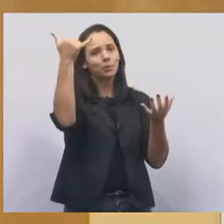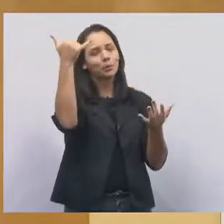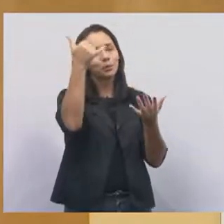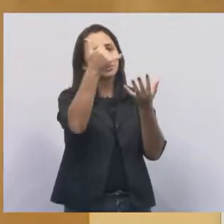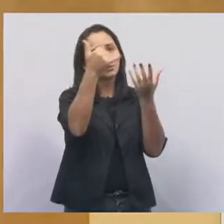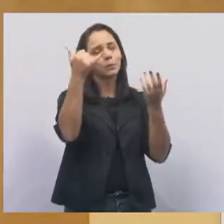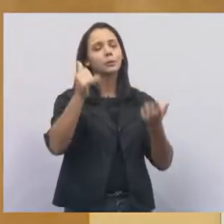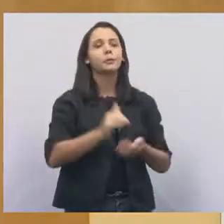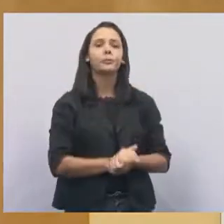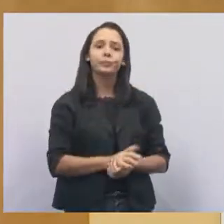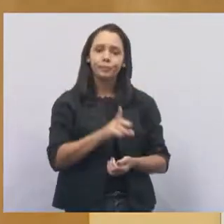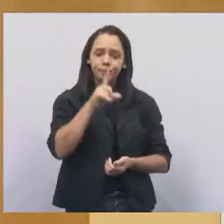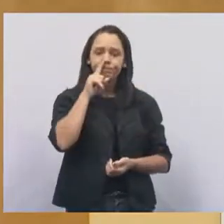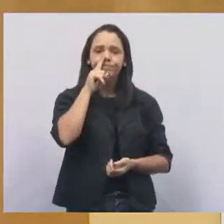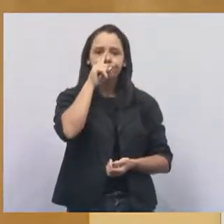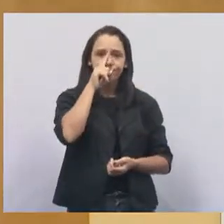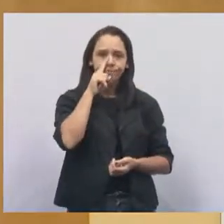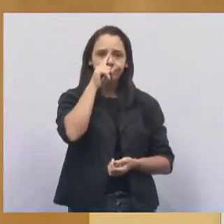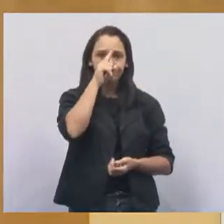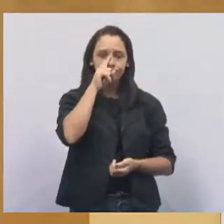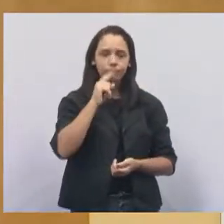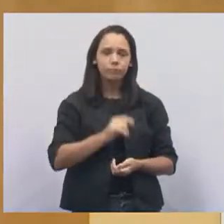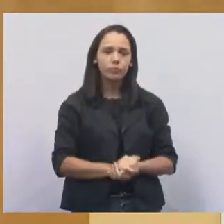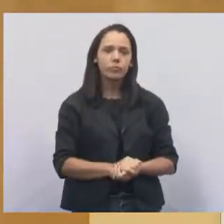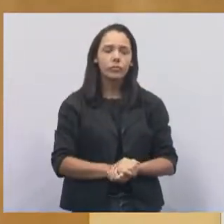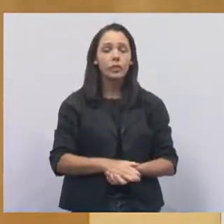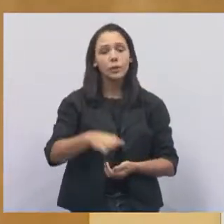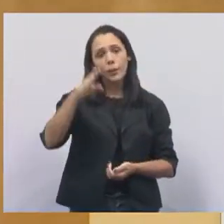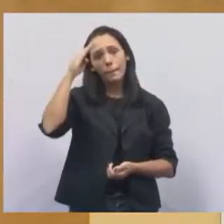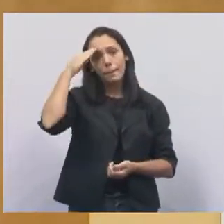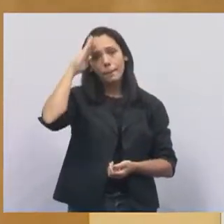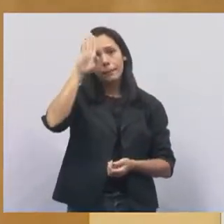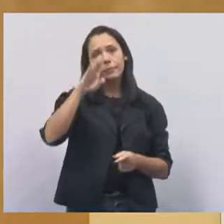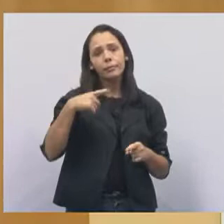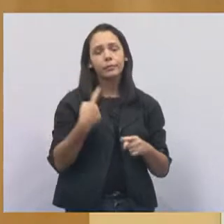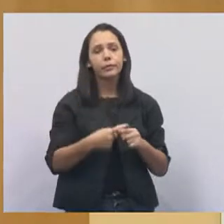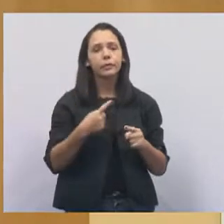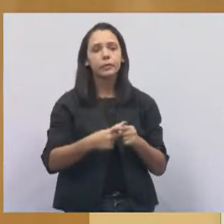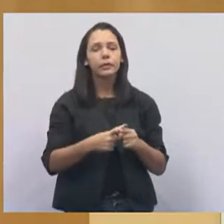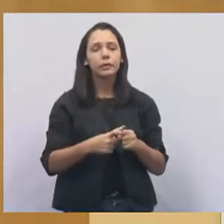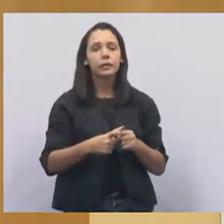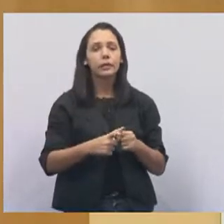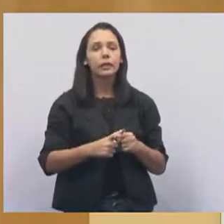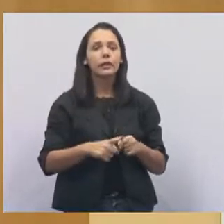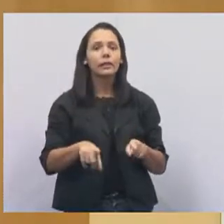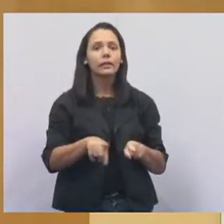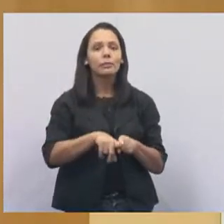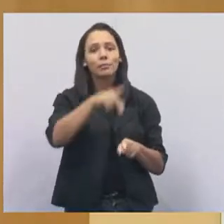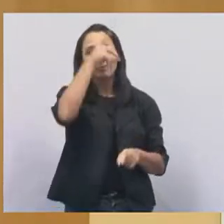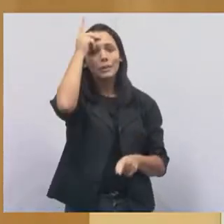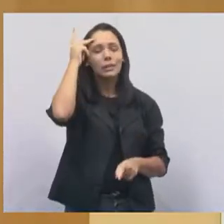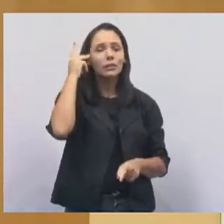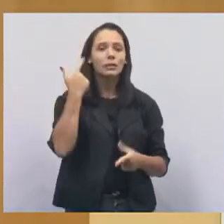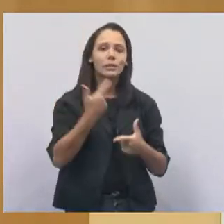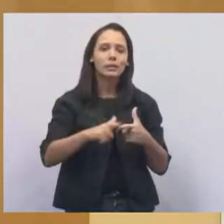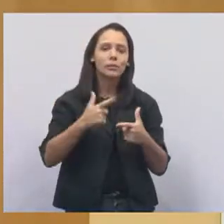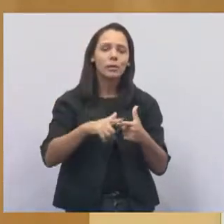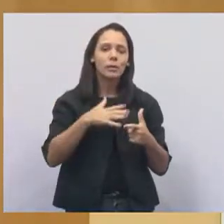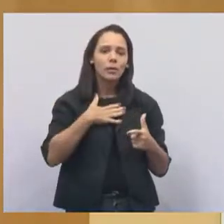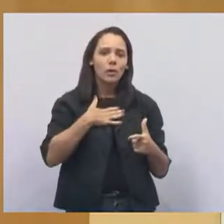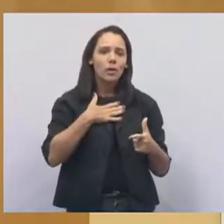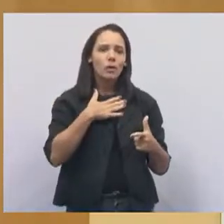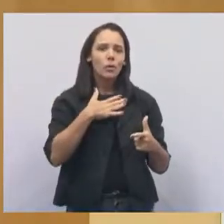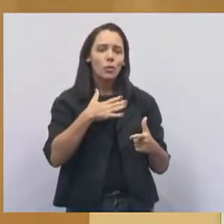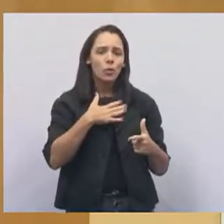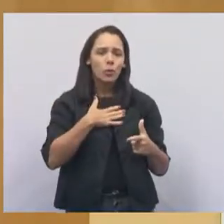mas é um perigo isso principalmente porque também afeta as pessoas que têm problema respiratório eu sou uma pessoa extremamente